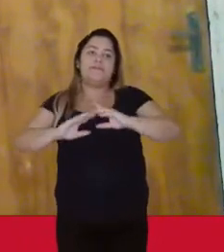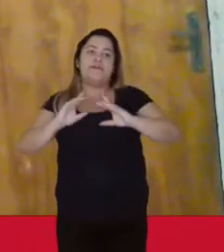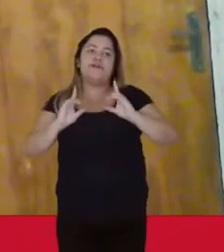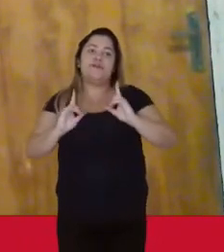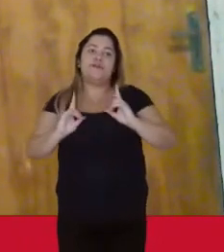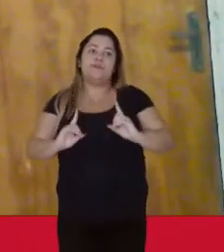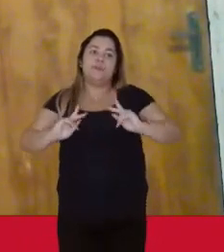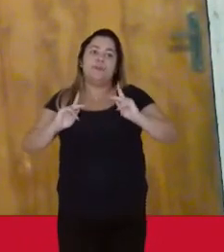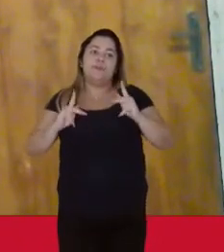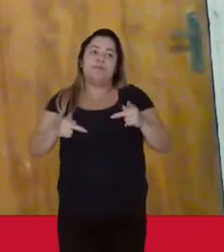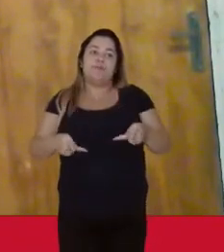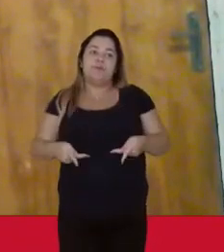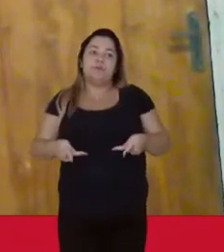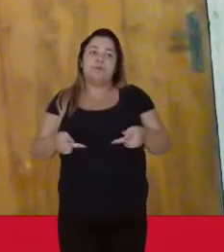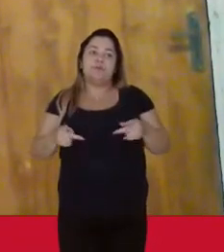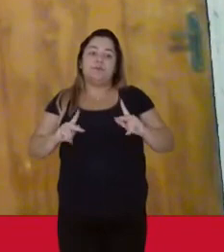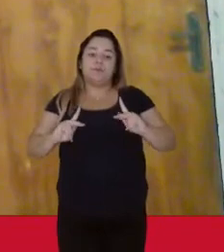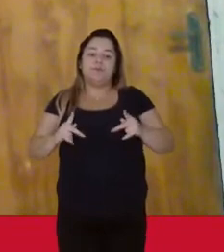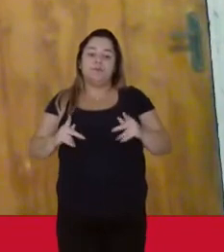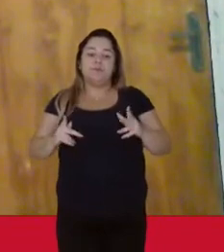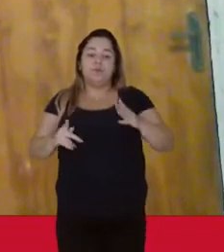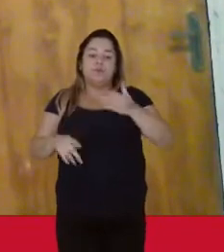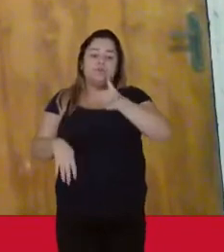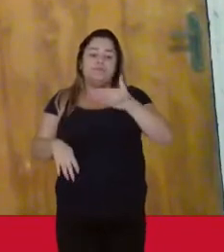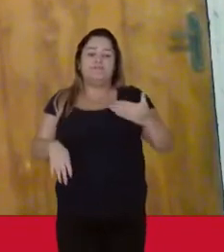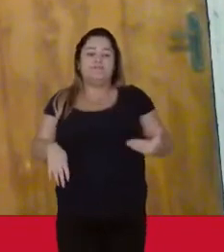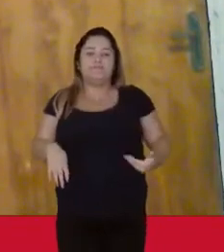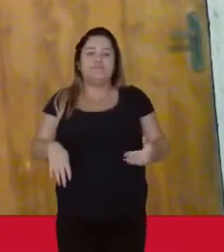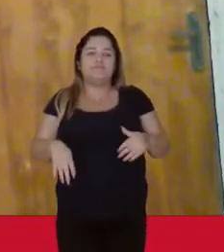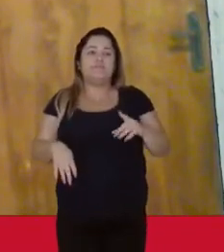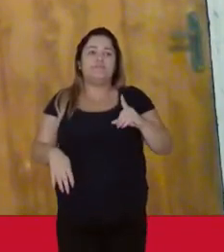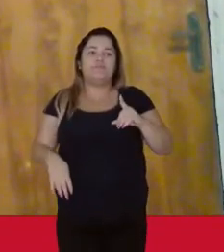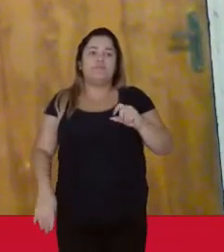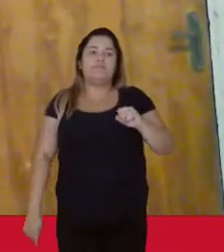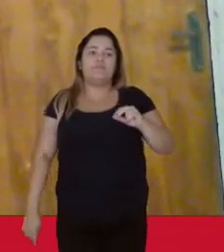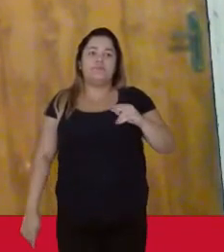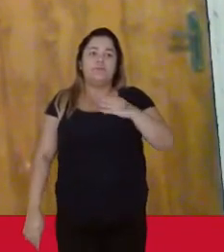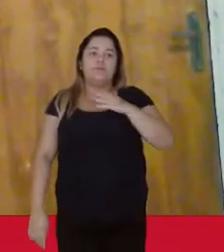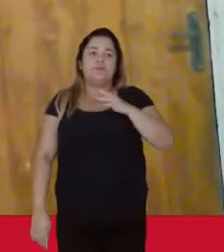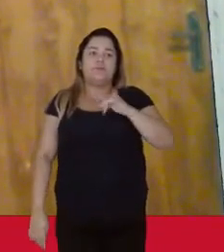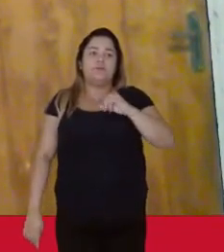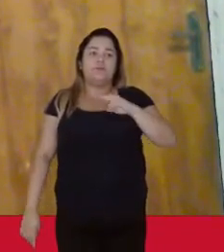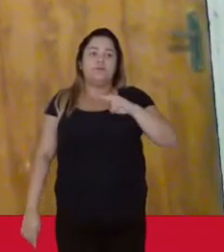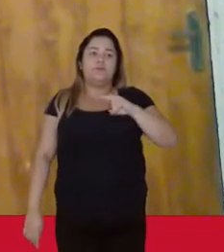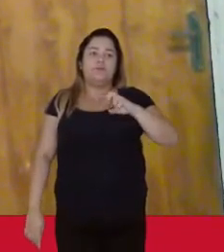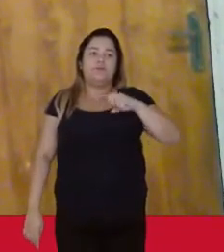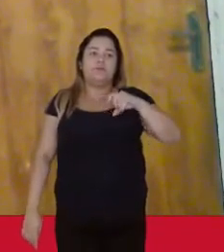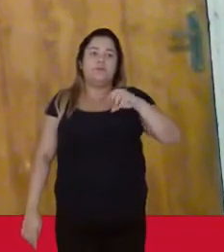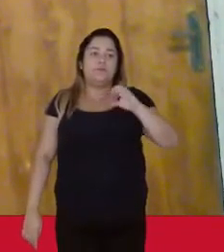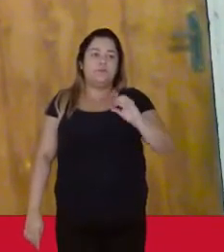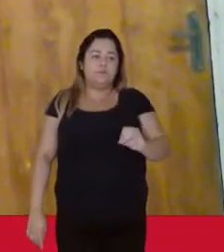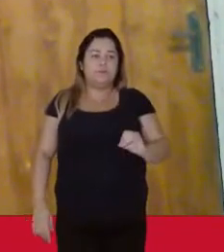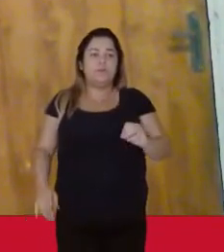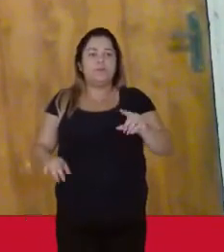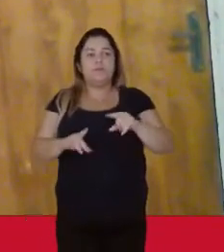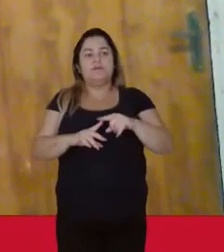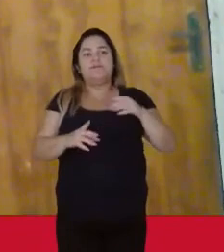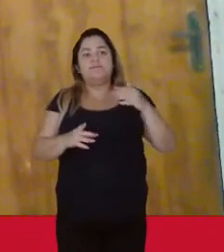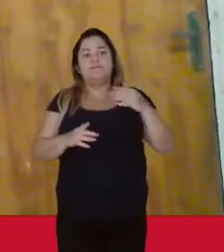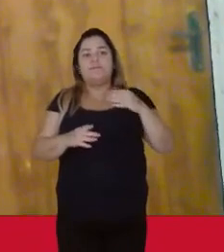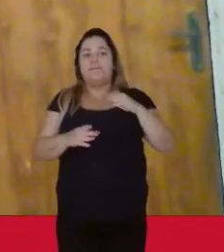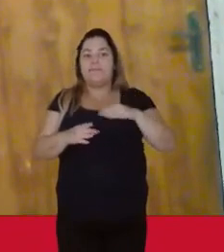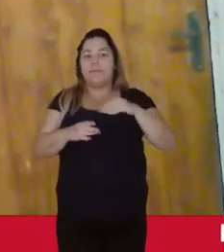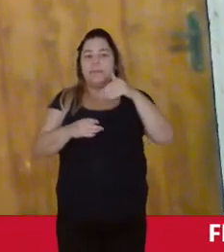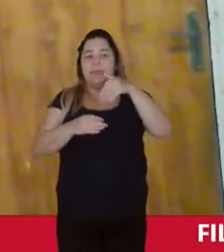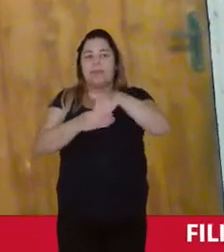é esse governo que hoje colocado está aí, esse desgoverno, que nós temos que derrotar nas urnas com a eleição do